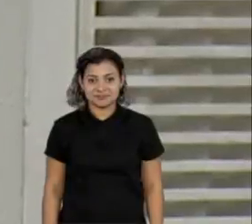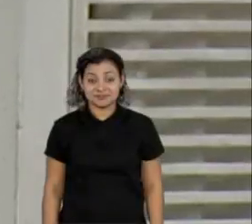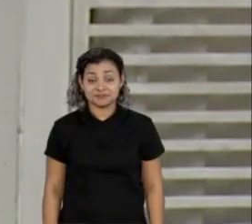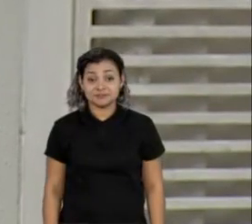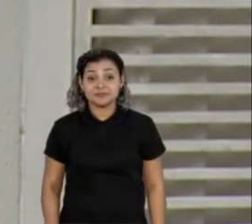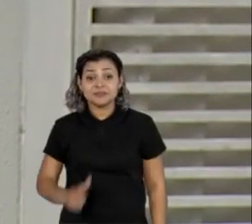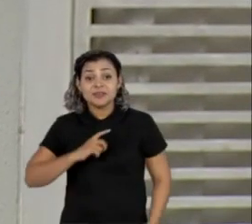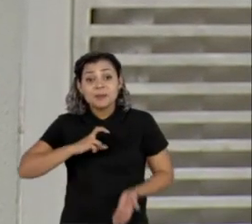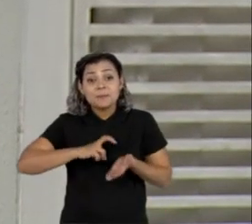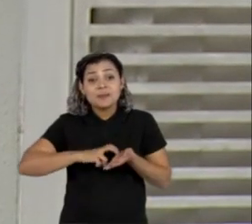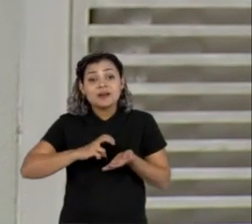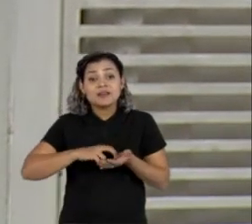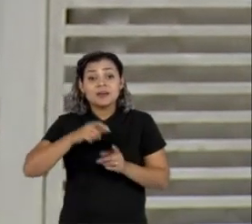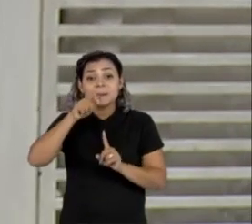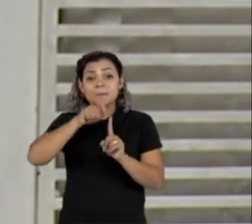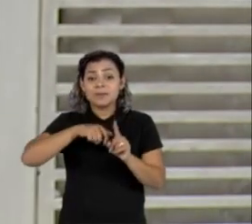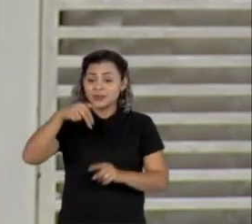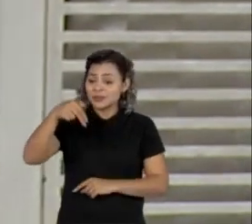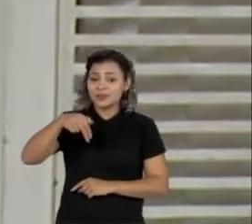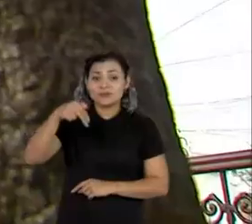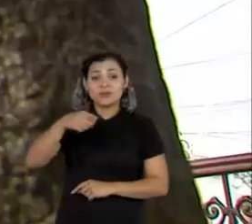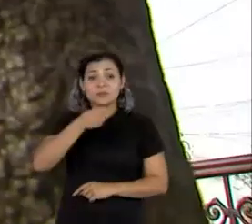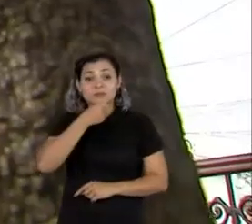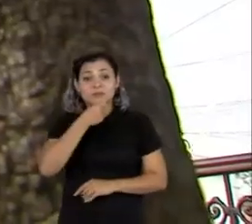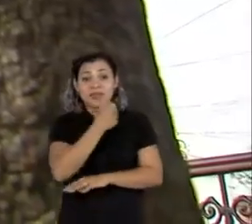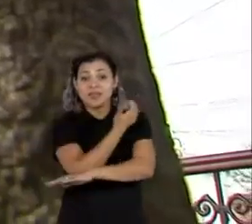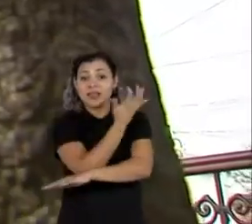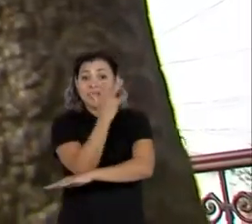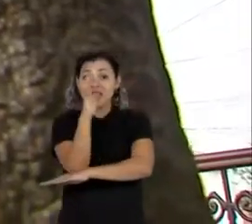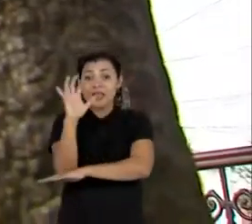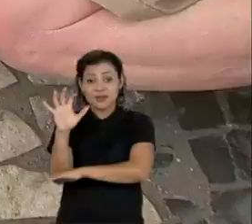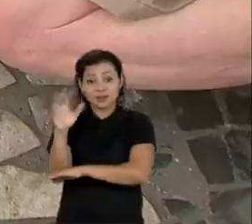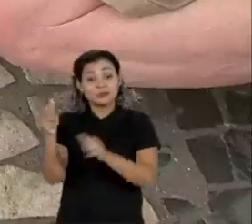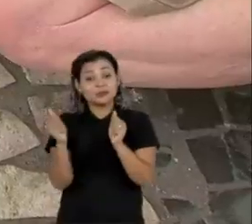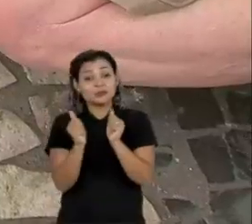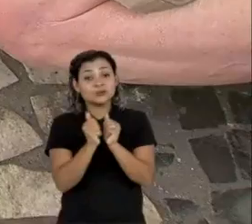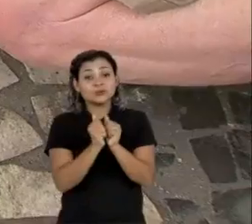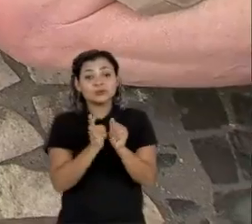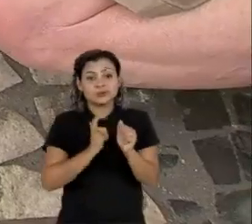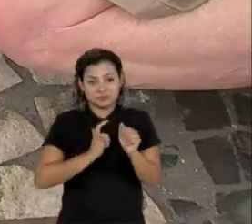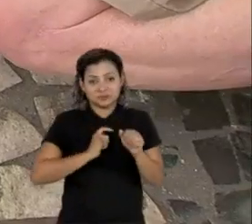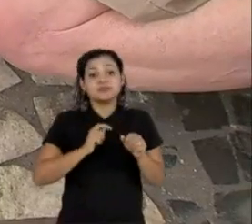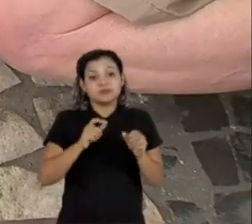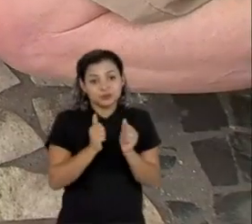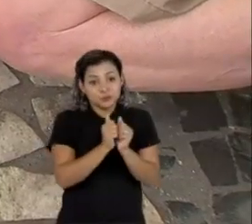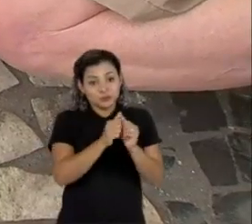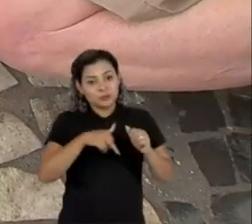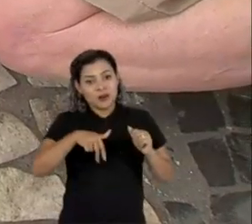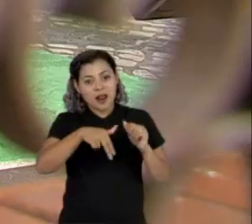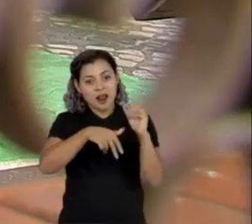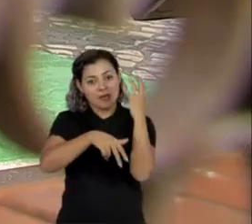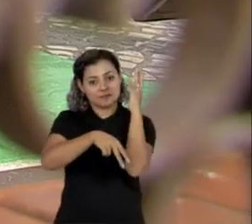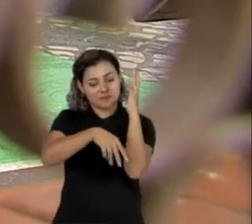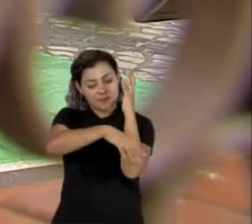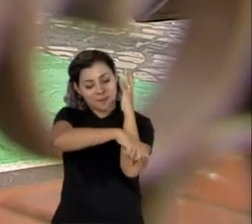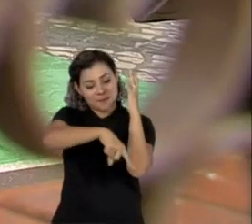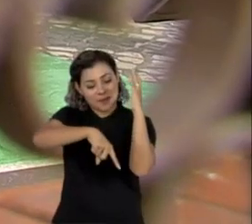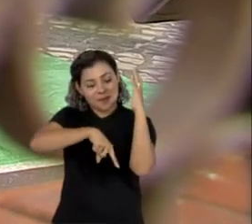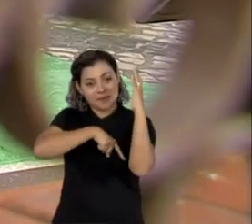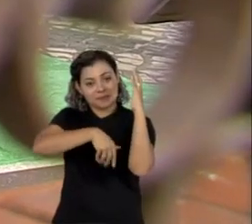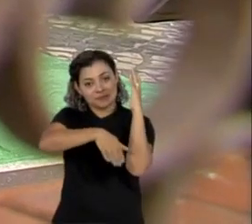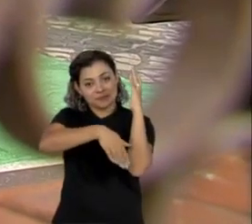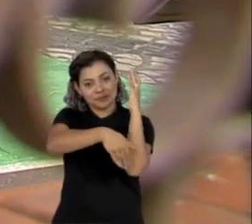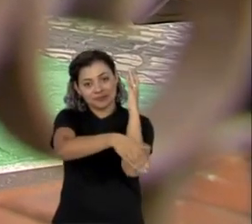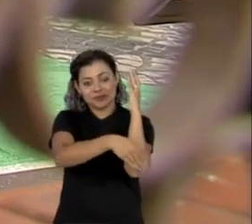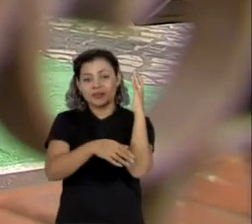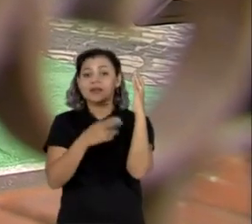Em uma manhã de novembro, a equipe do Repórter Eco acompanhou o artista durante uma intervenção. Desta vez, em frente a um